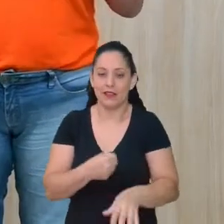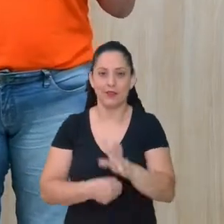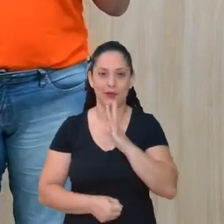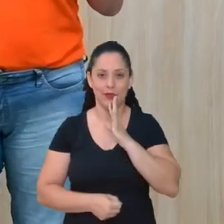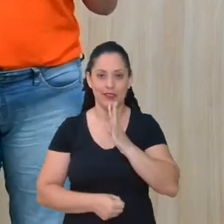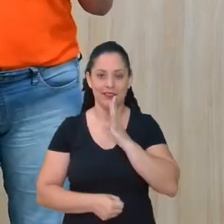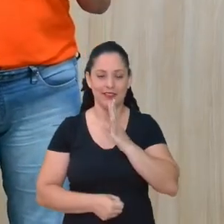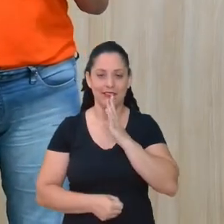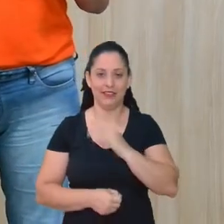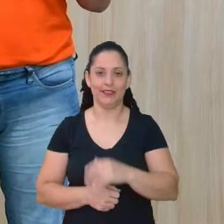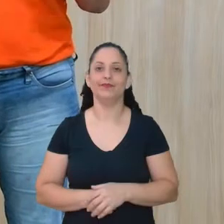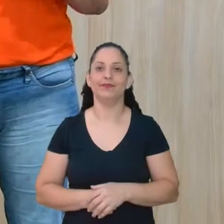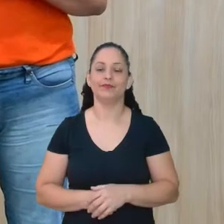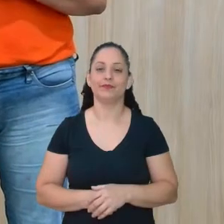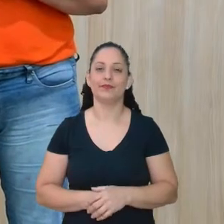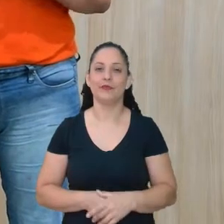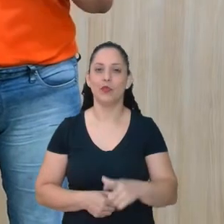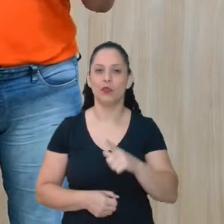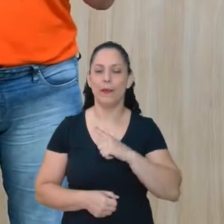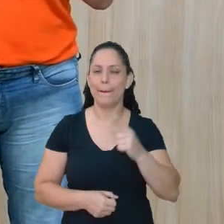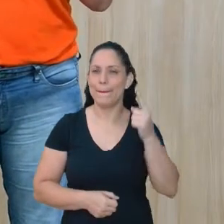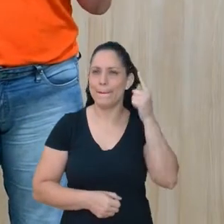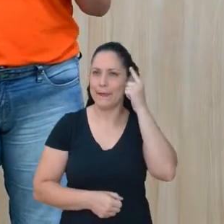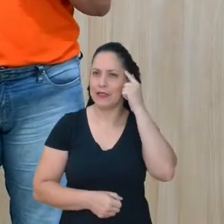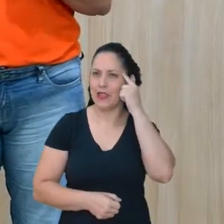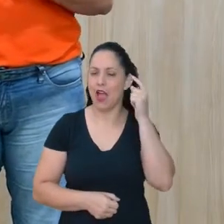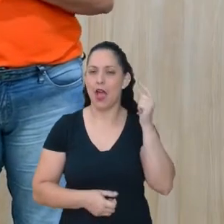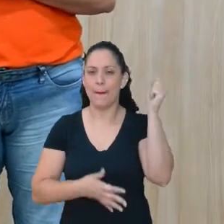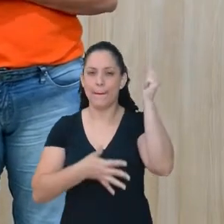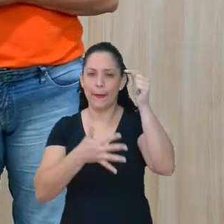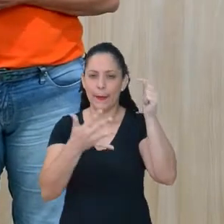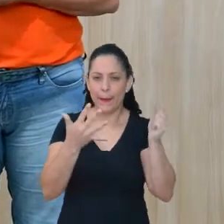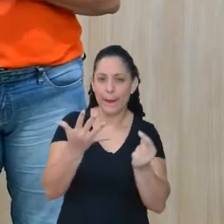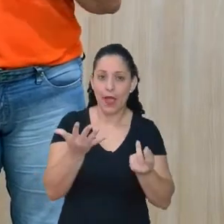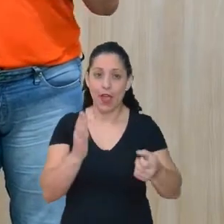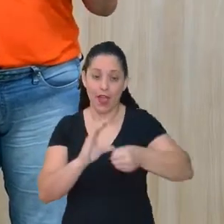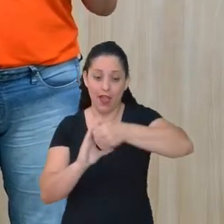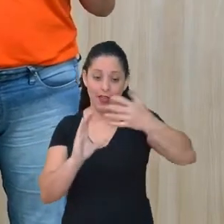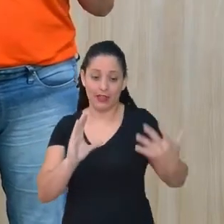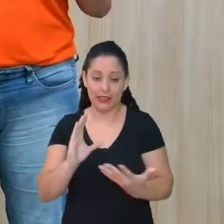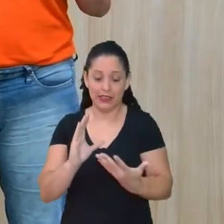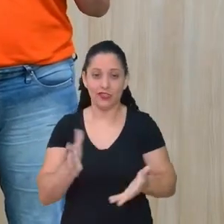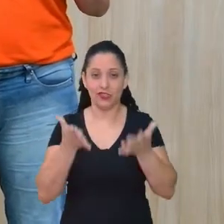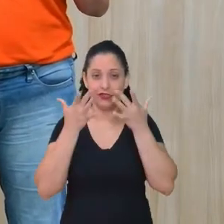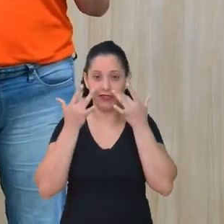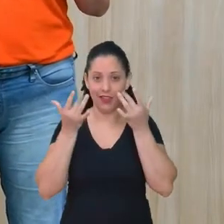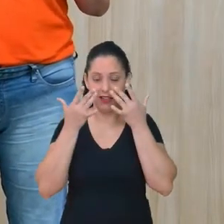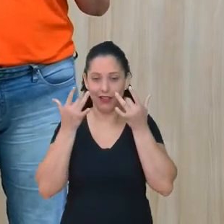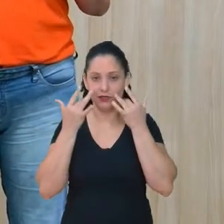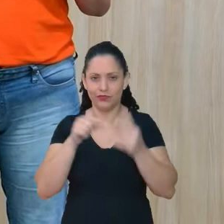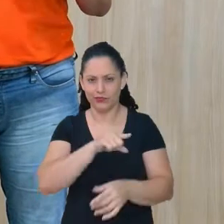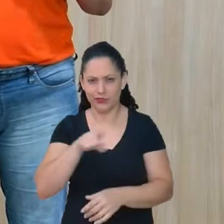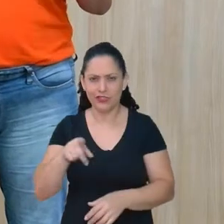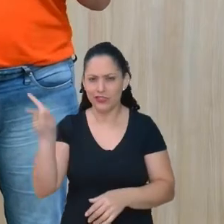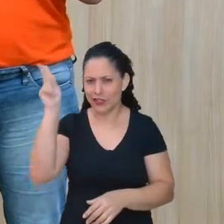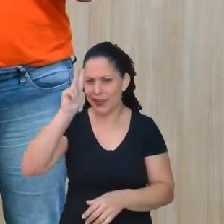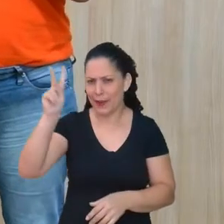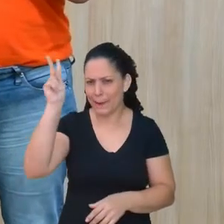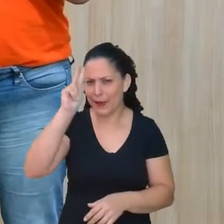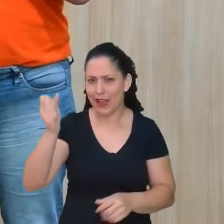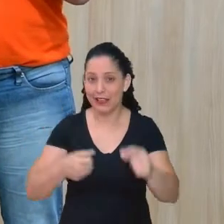gente vai tratar dessa arte pensando um pouco nos elementos do teatro. Vocês lembram dos elementos do teatro?